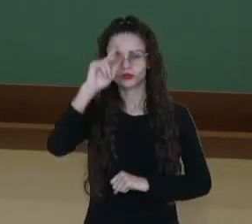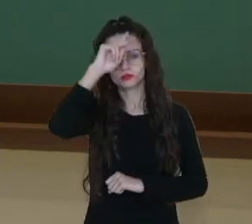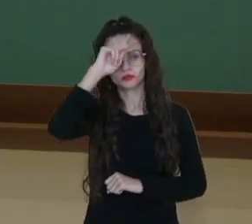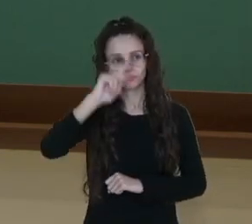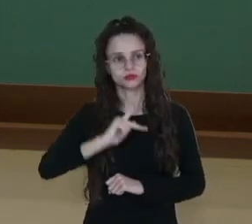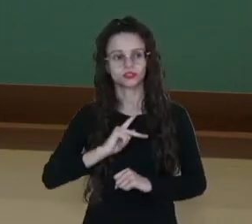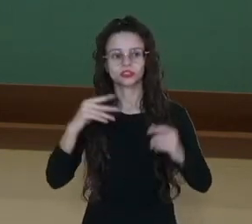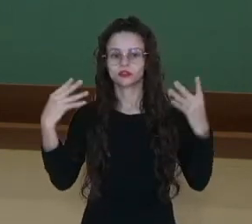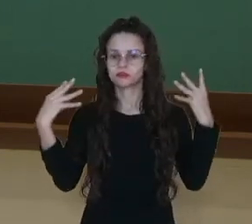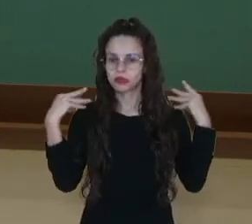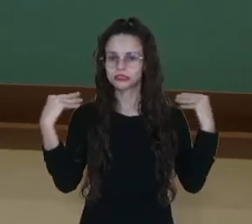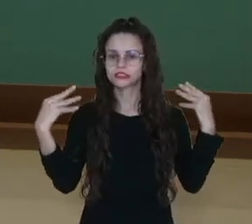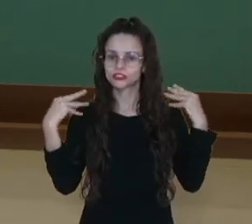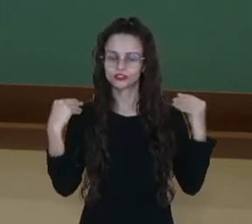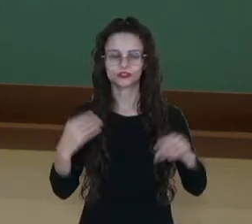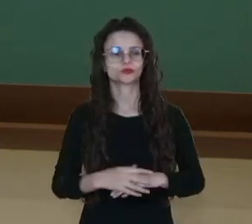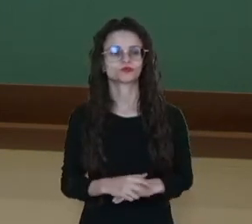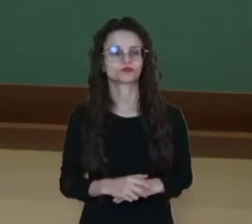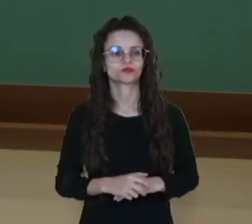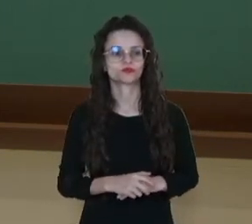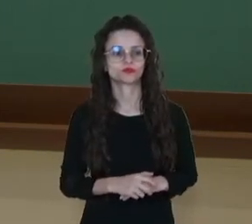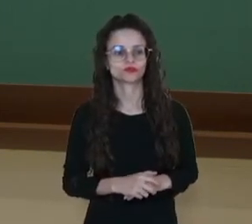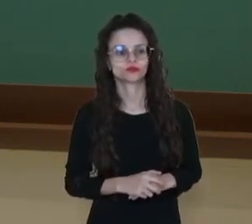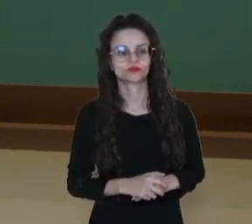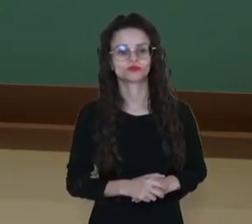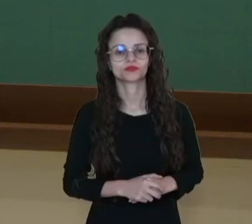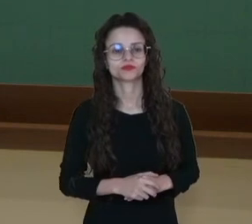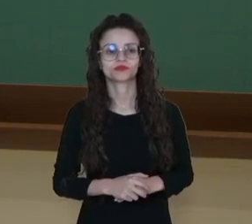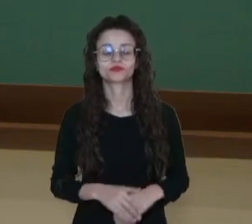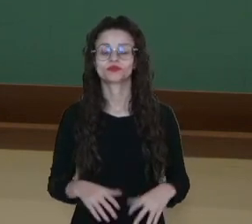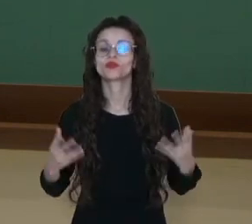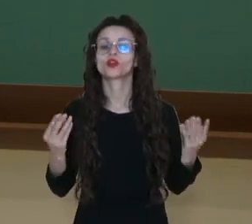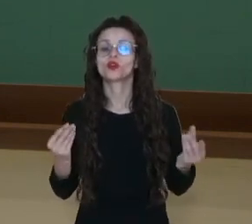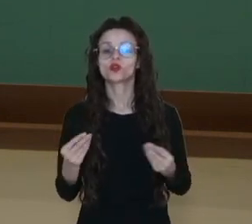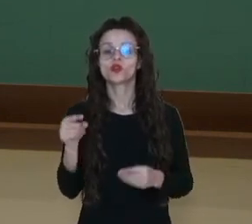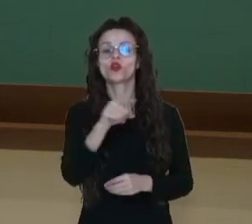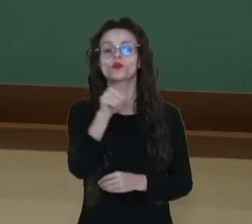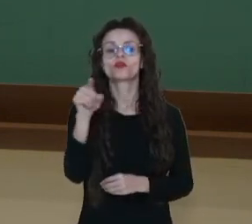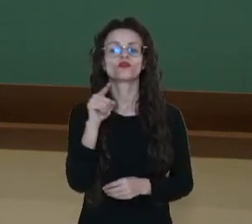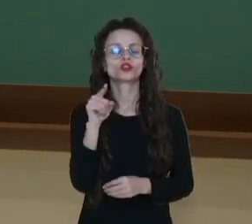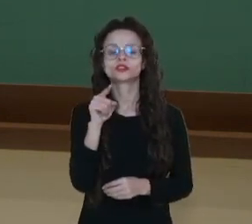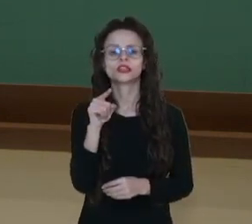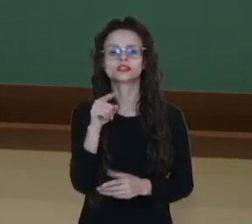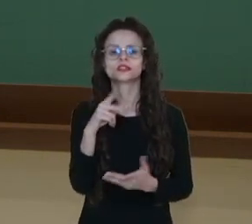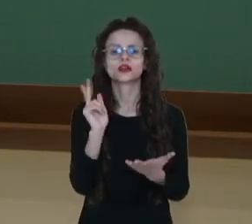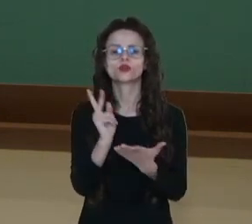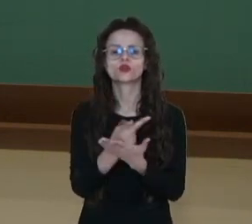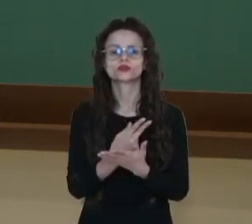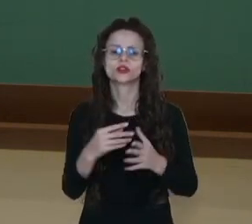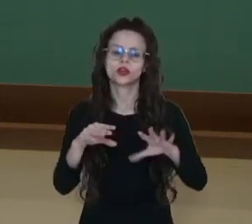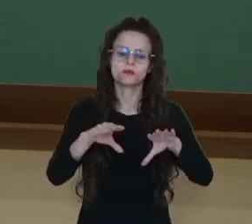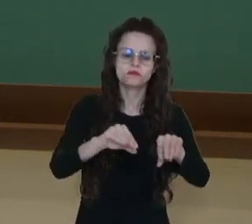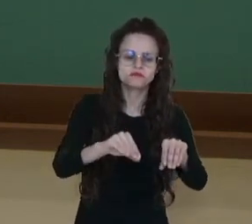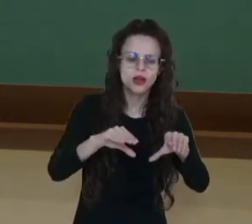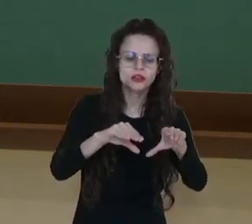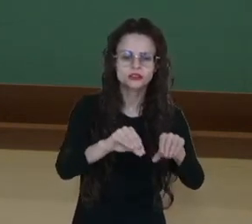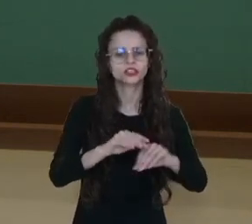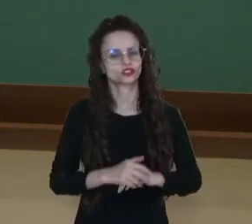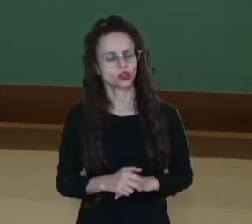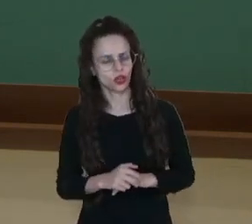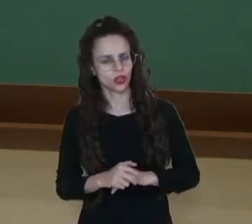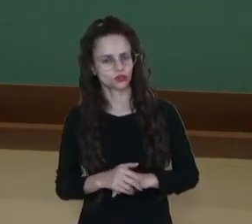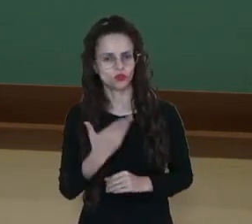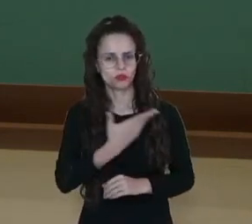me automassageando. E como foi que vocês se massagearam, né? Um ao outro, né?